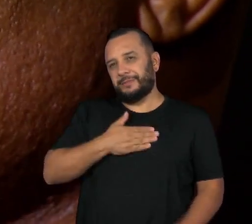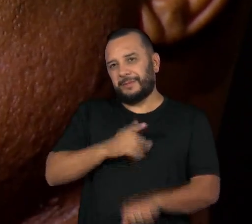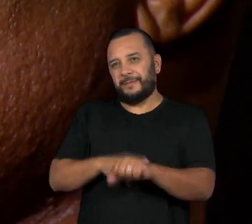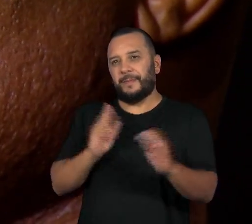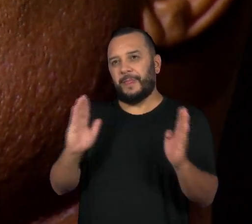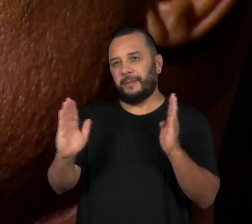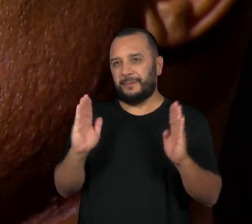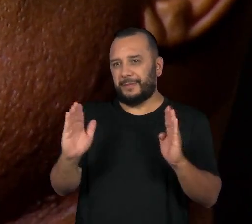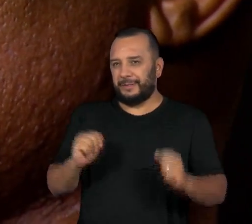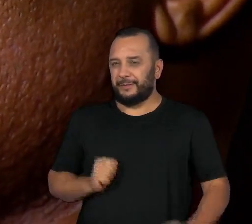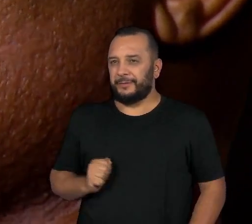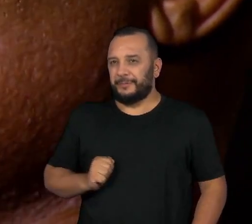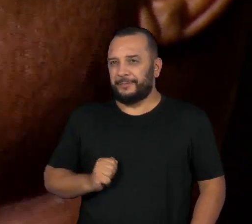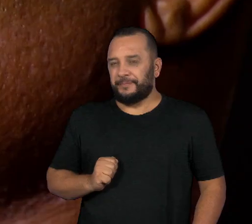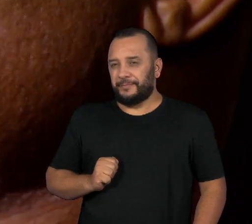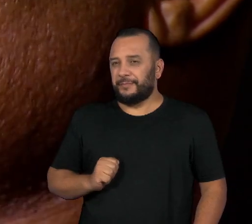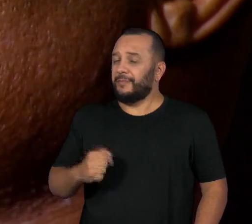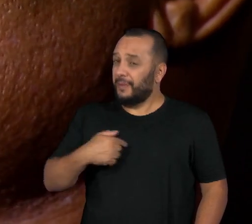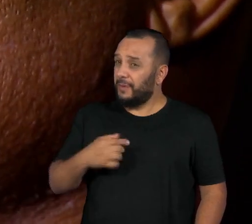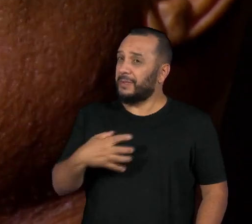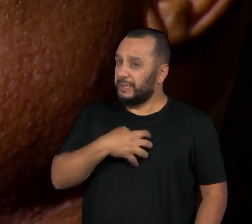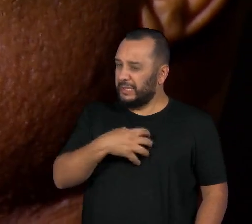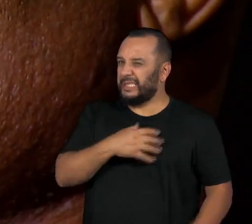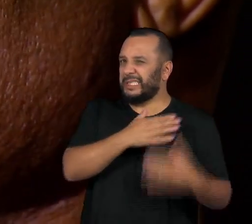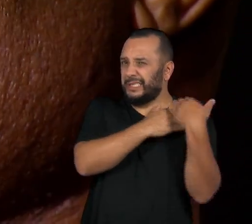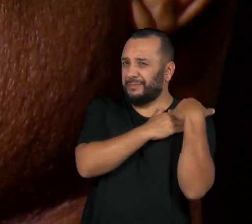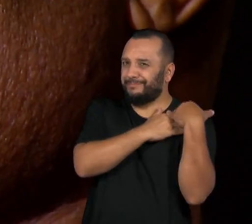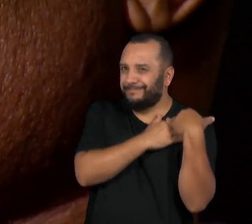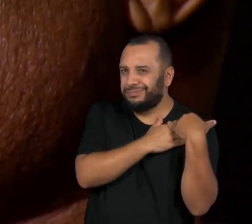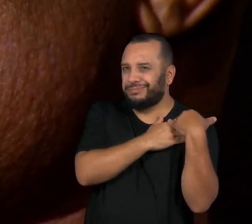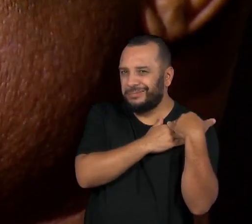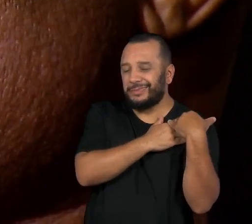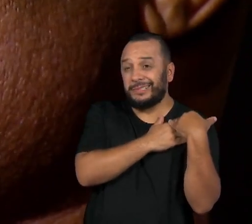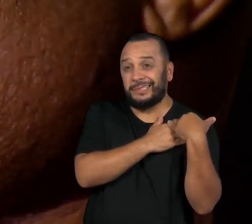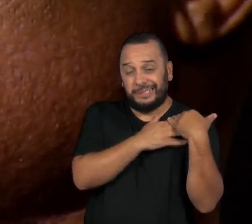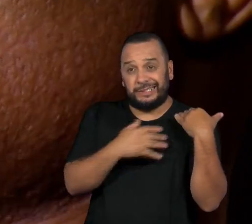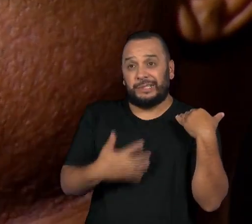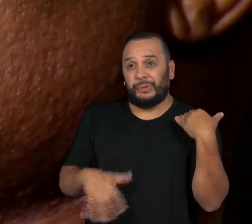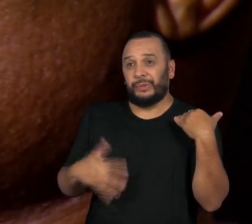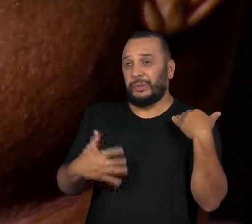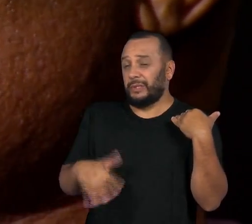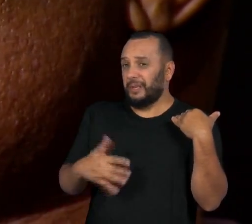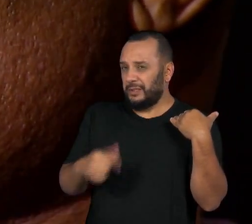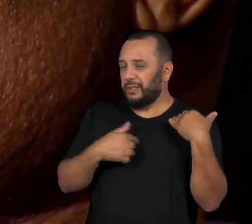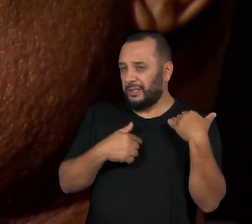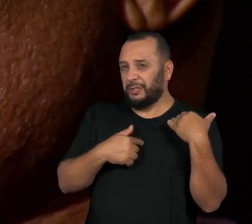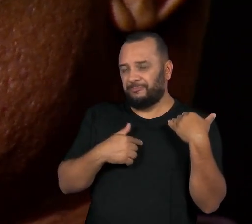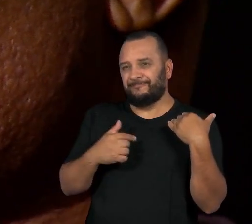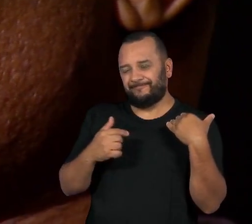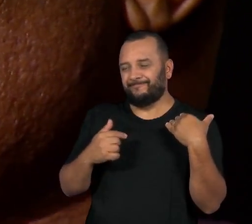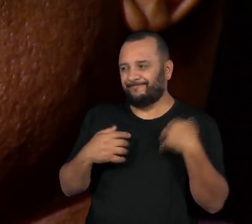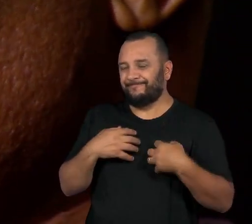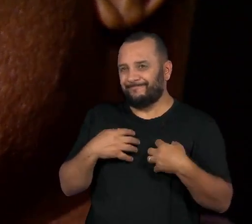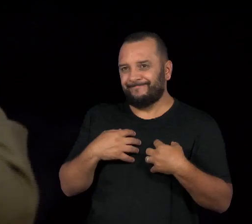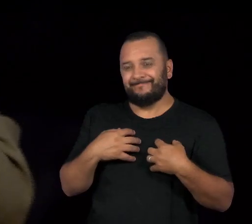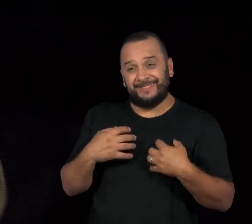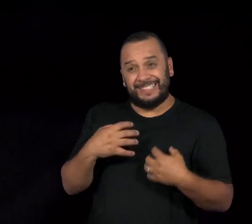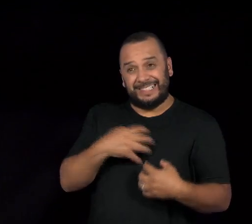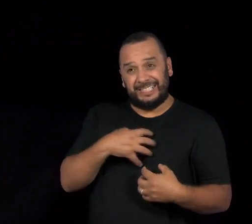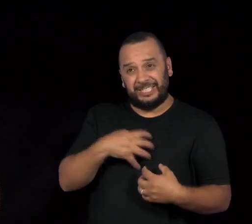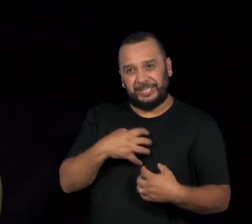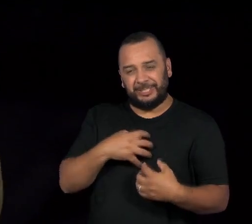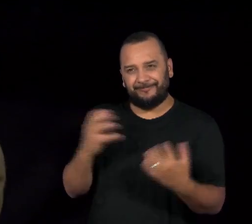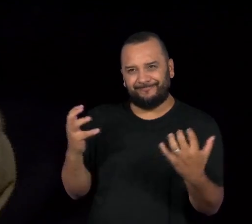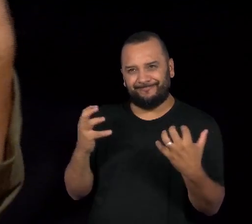momento. E eu senti uma responsabilidade muito grande, né? E isso mexeu muito comigo. Mas isso é uma coisa